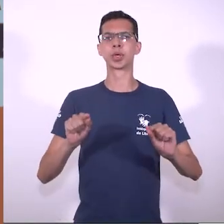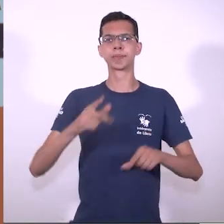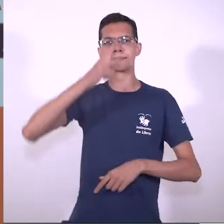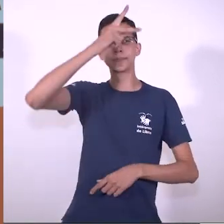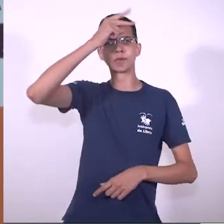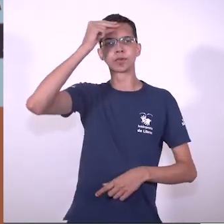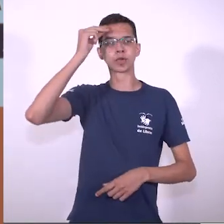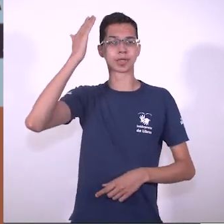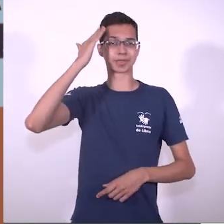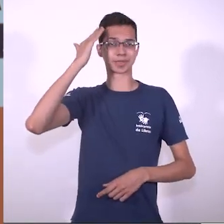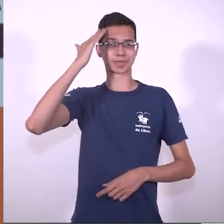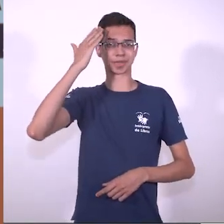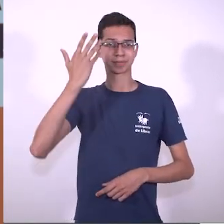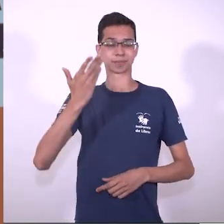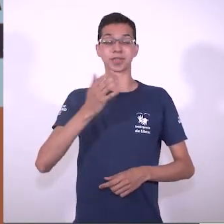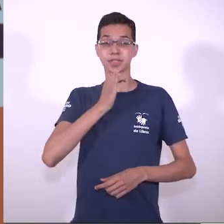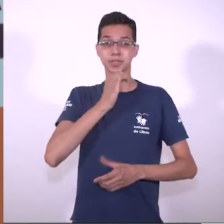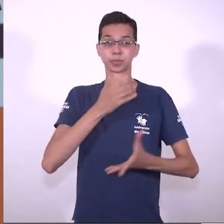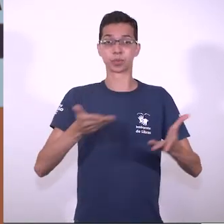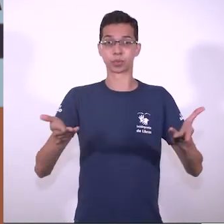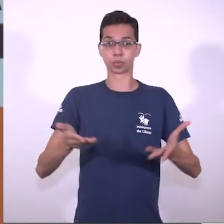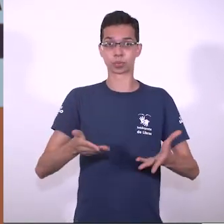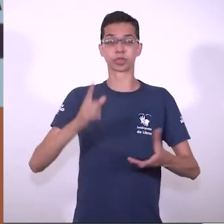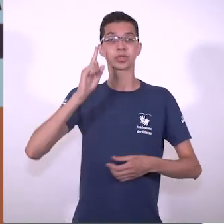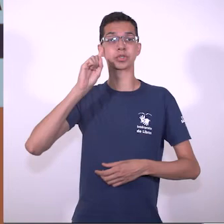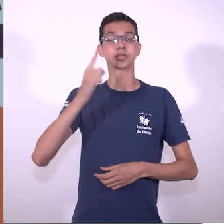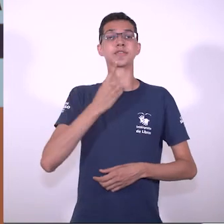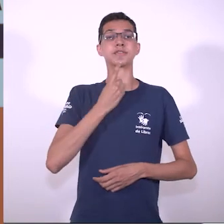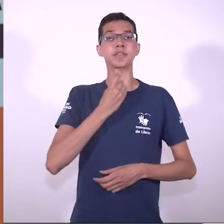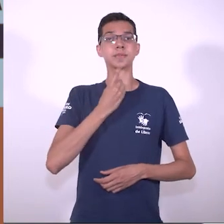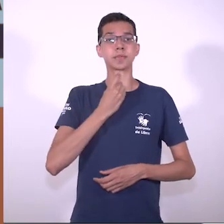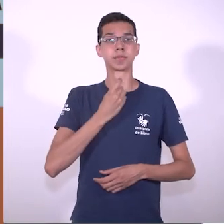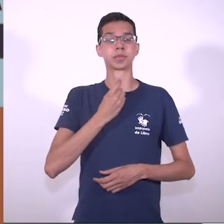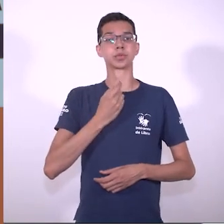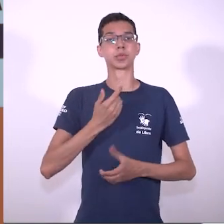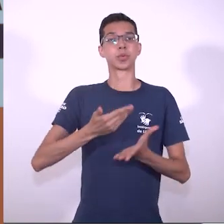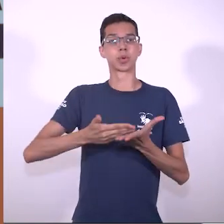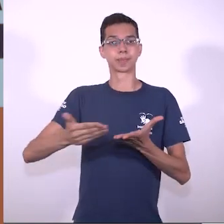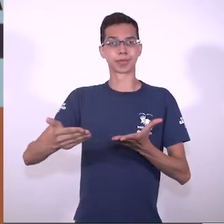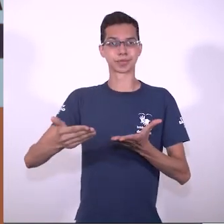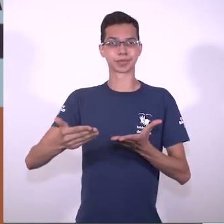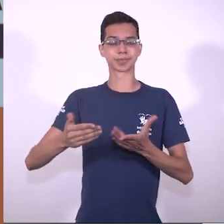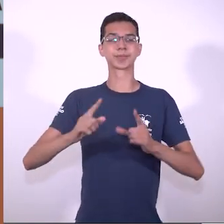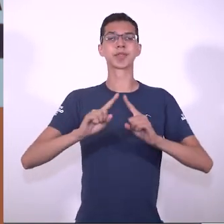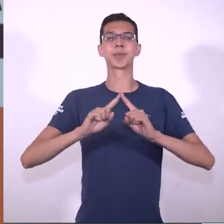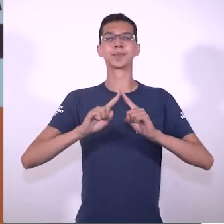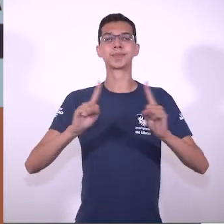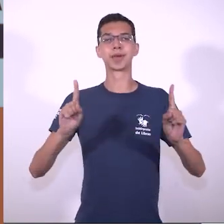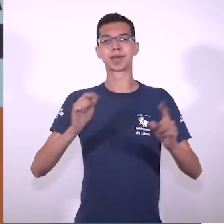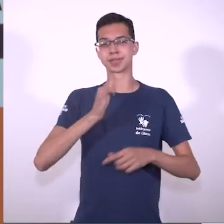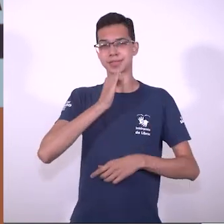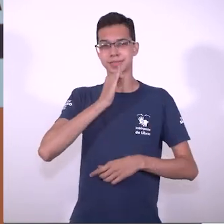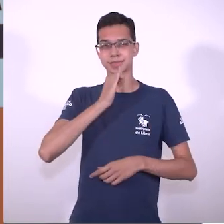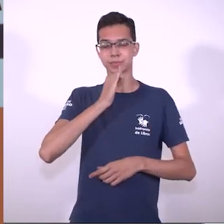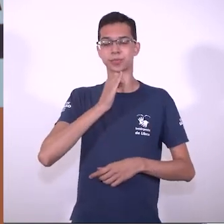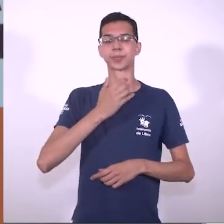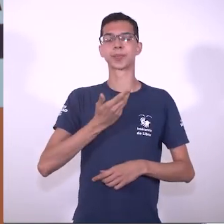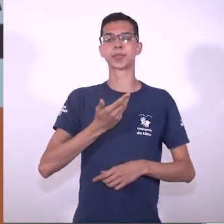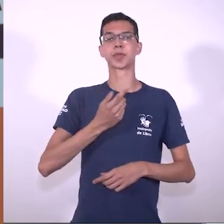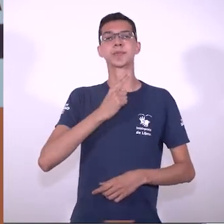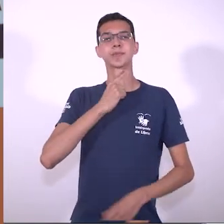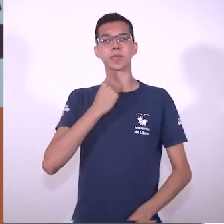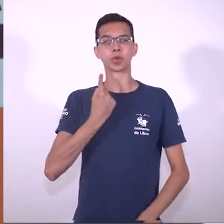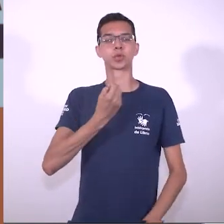de feriados, iniciada hoje? E se isso não ocorrer, uma diminuição no número de casos, mortes e internações, que medidas